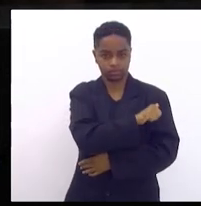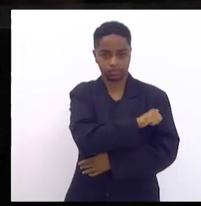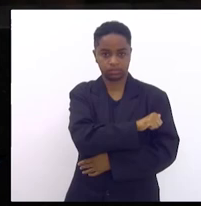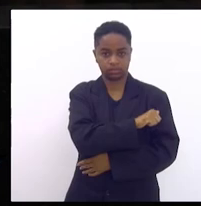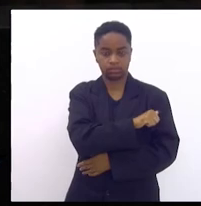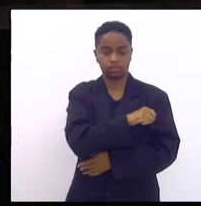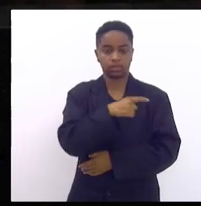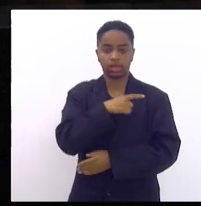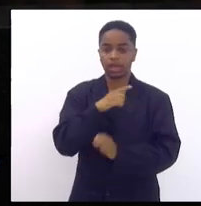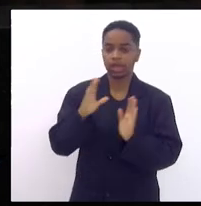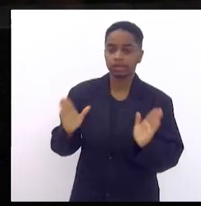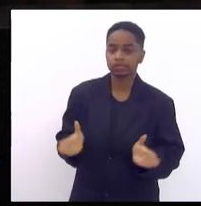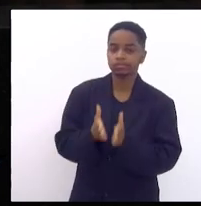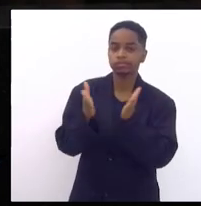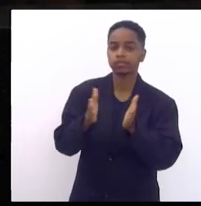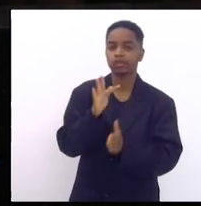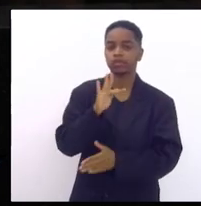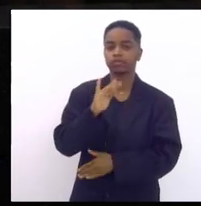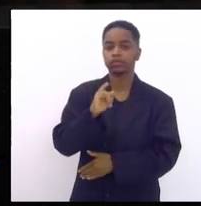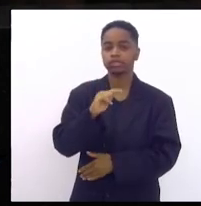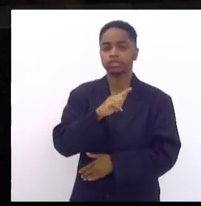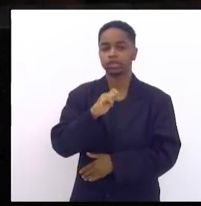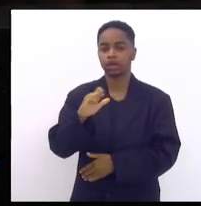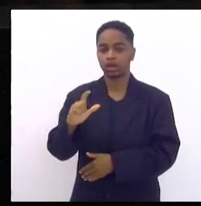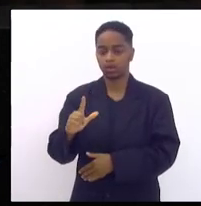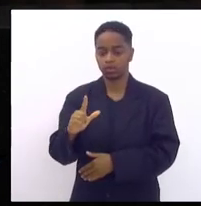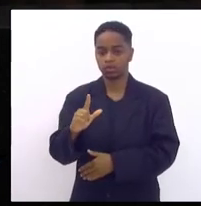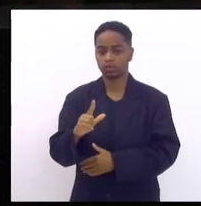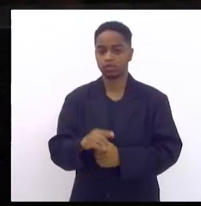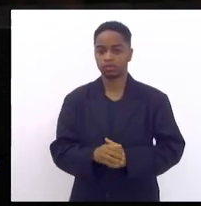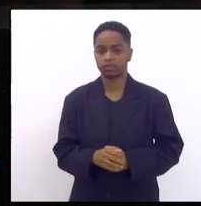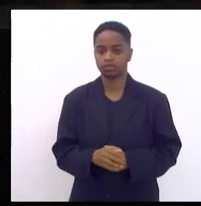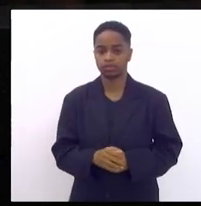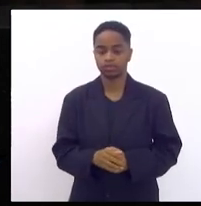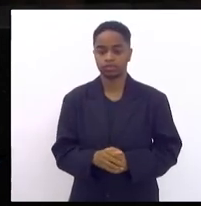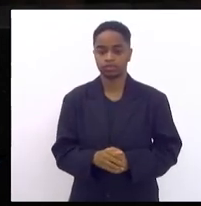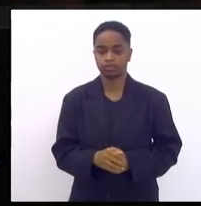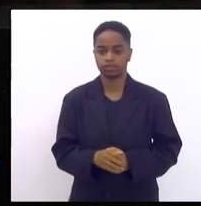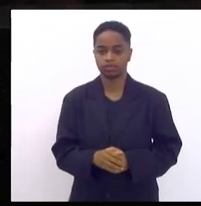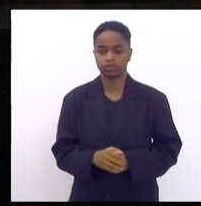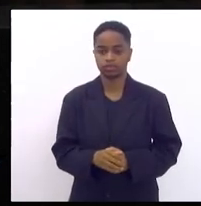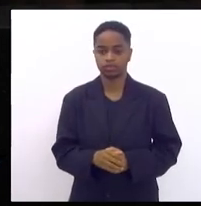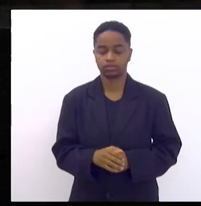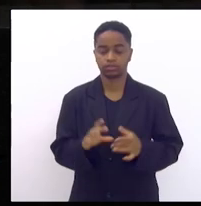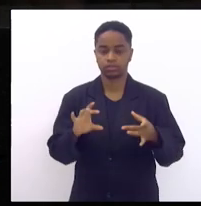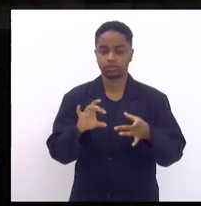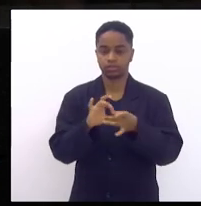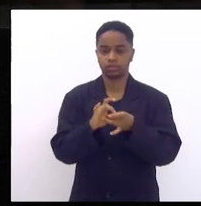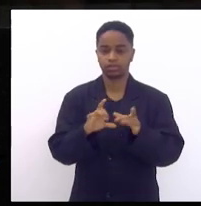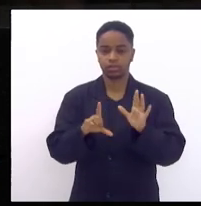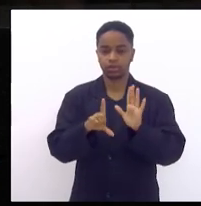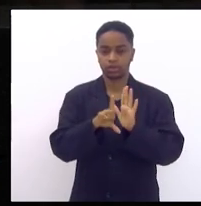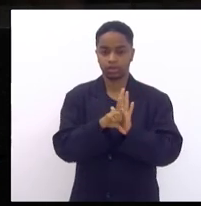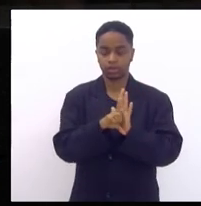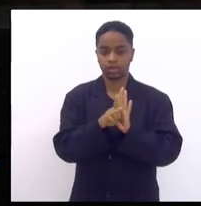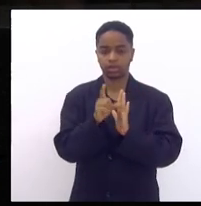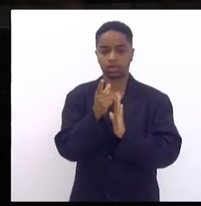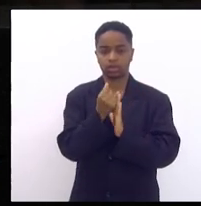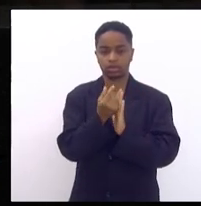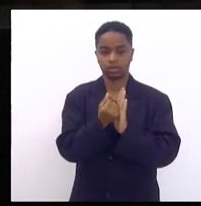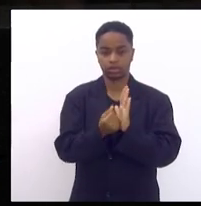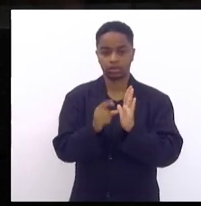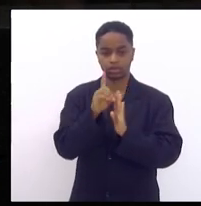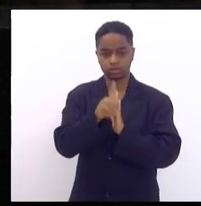os incentivos fiscais, segundo a nossa Lei de Diretrizes Orçamentárias e a